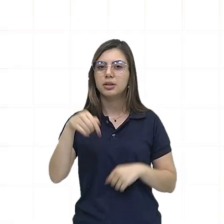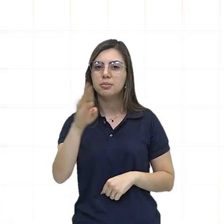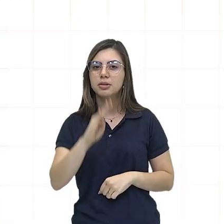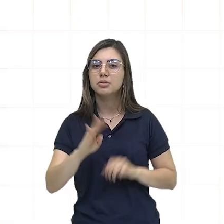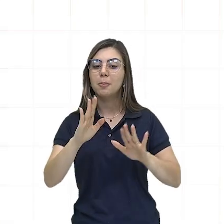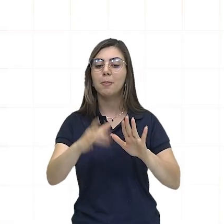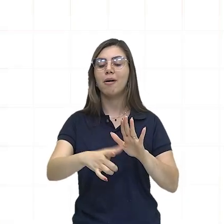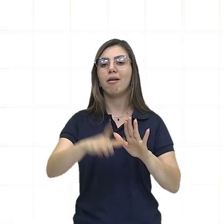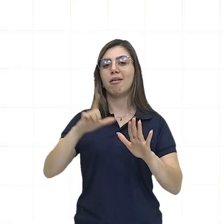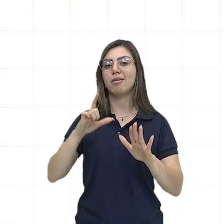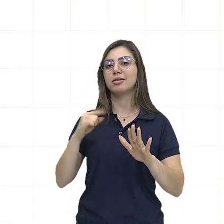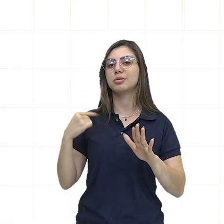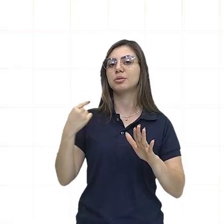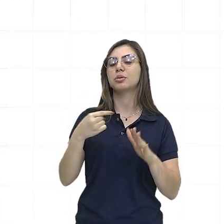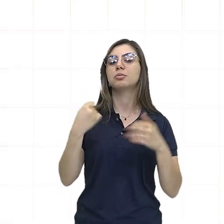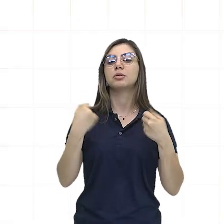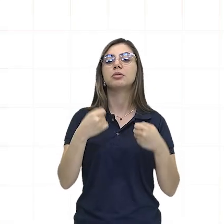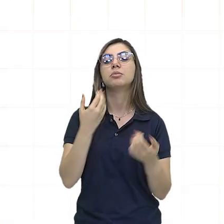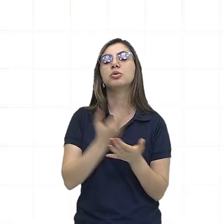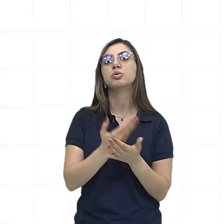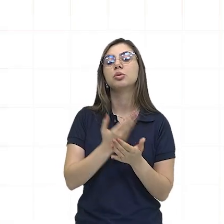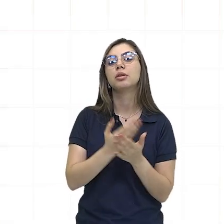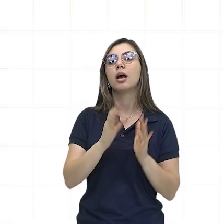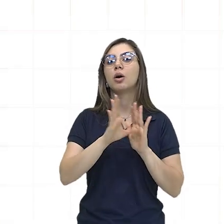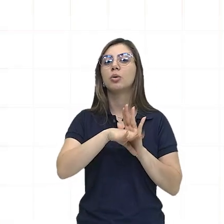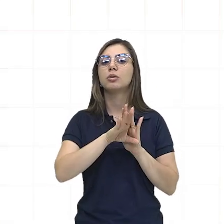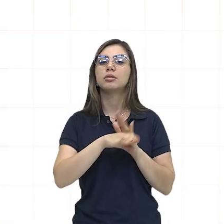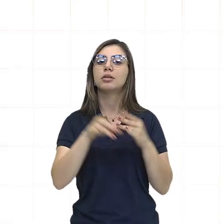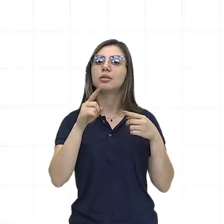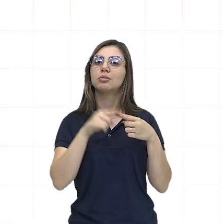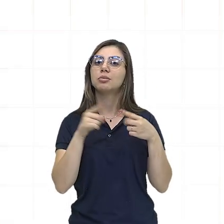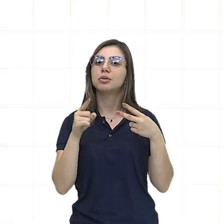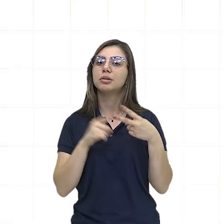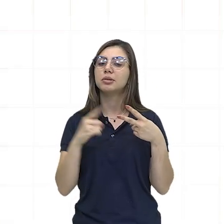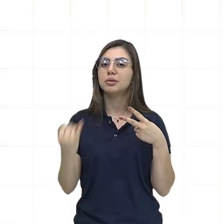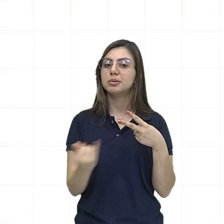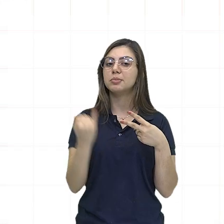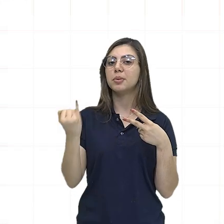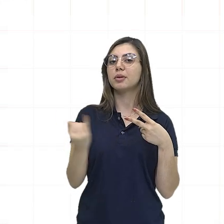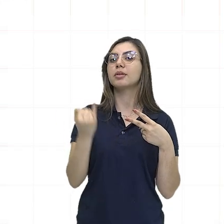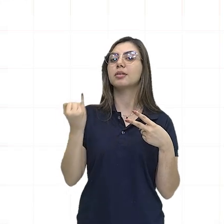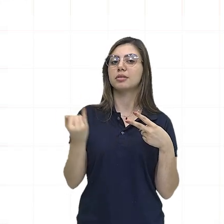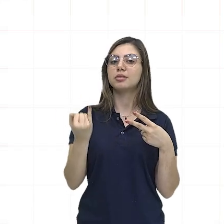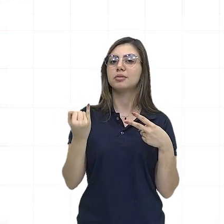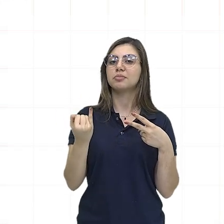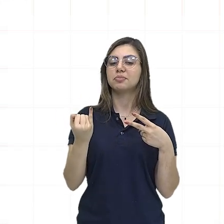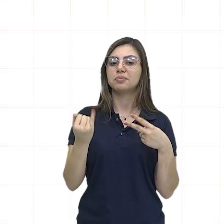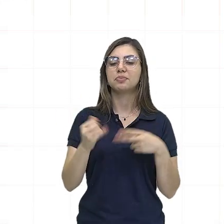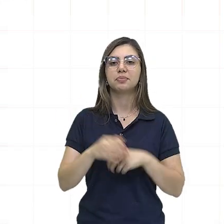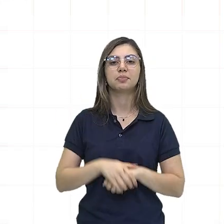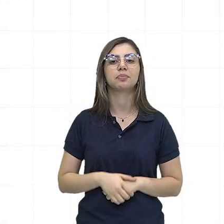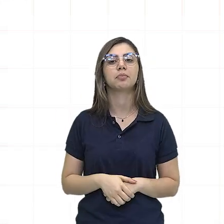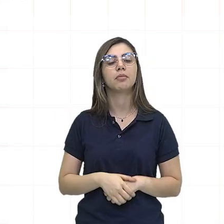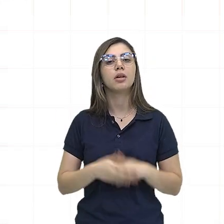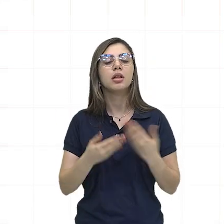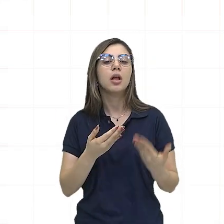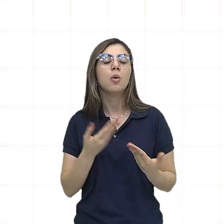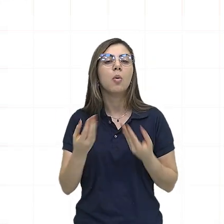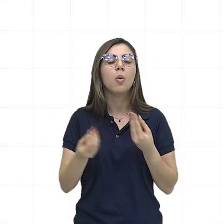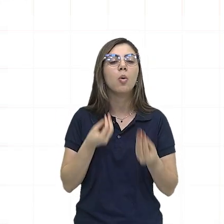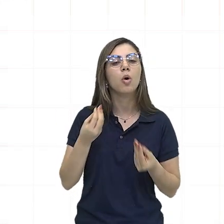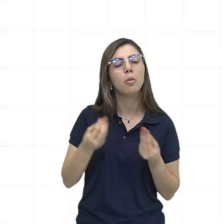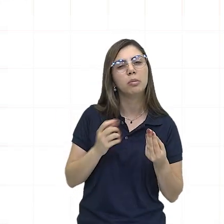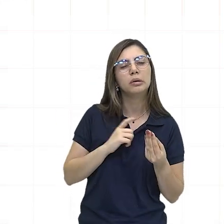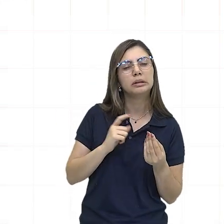do Brasil, nós precisamos entender dois conceitos importantes e verificar